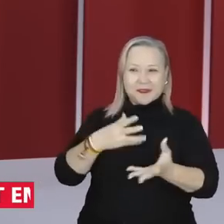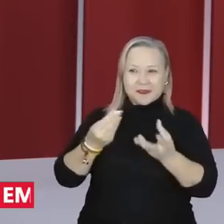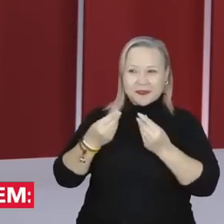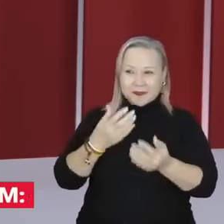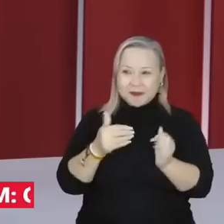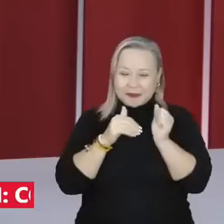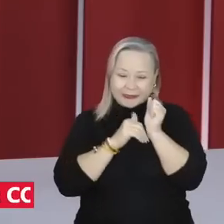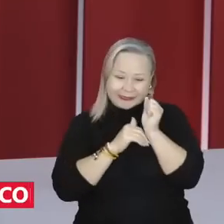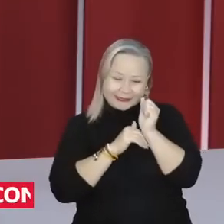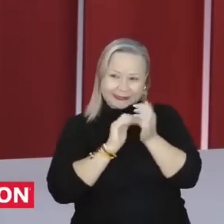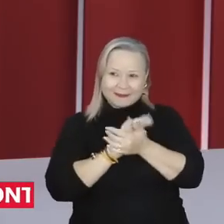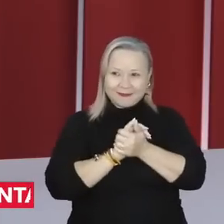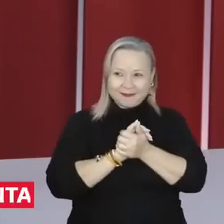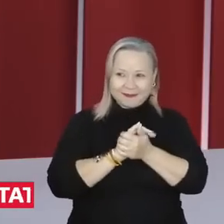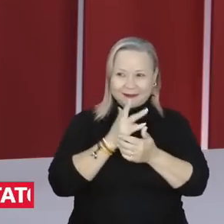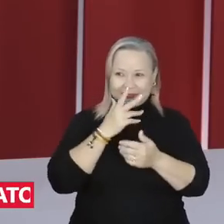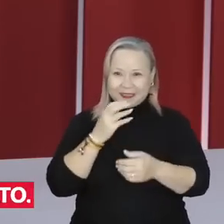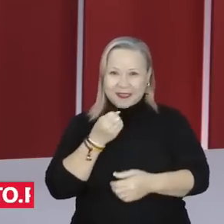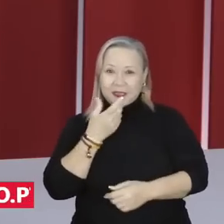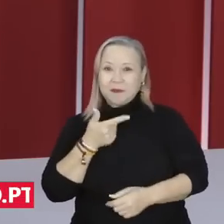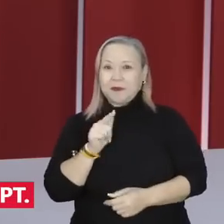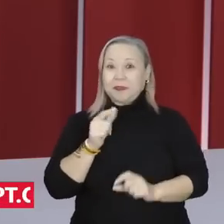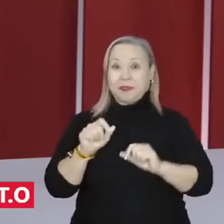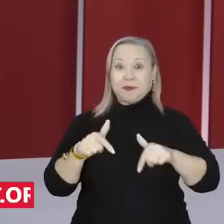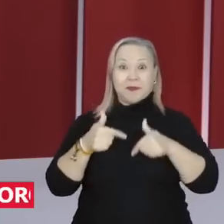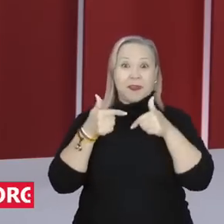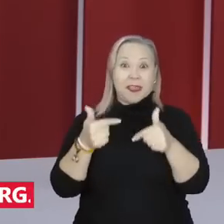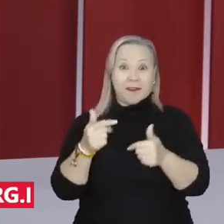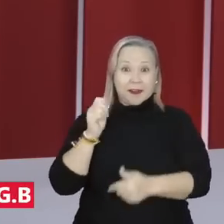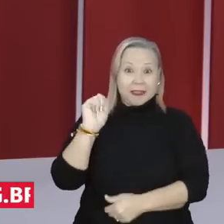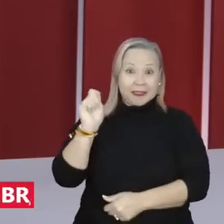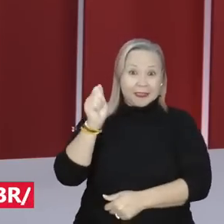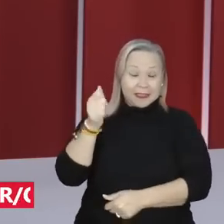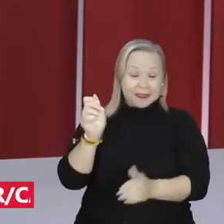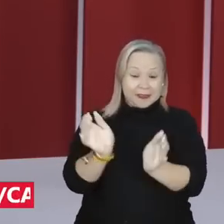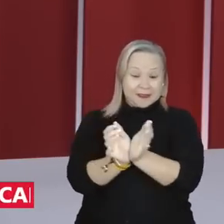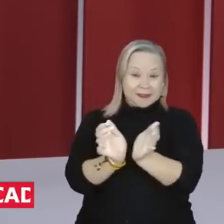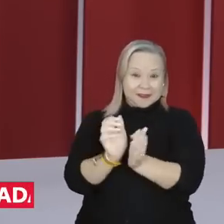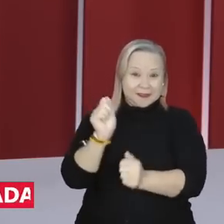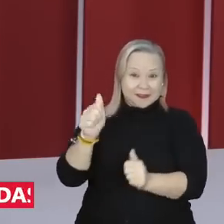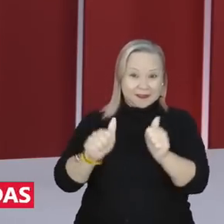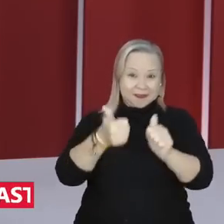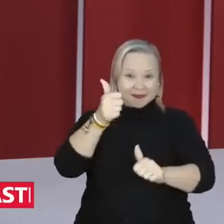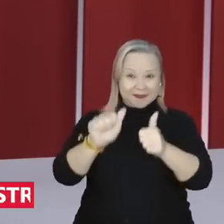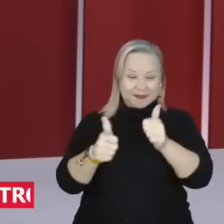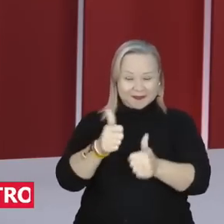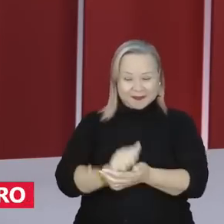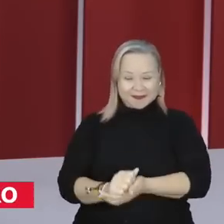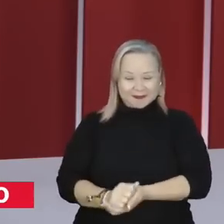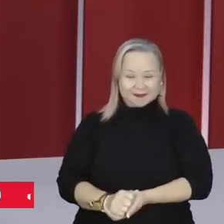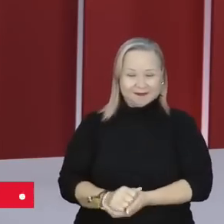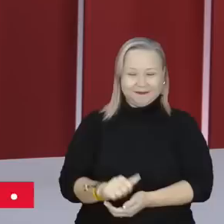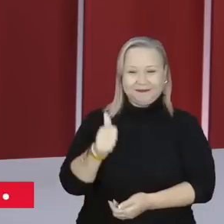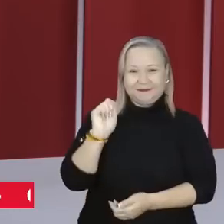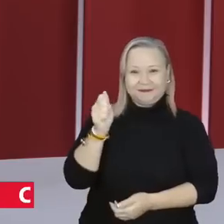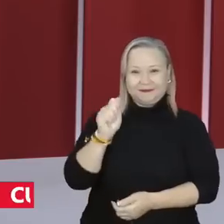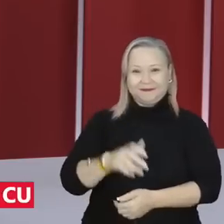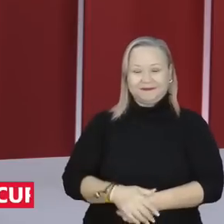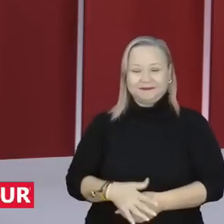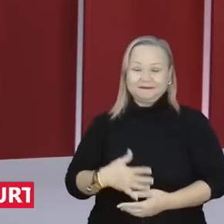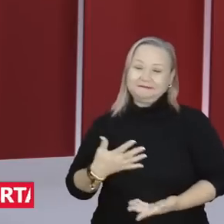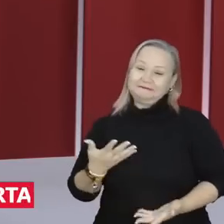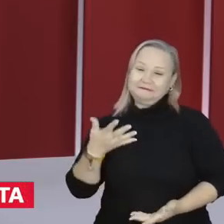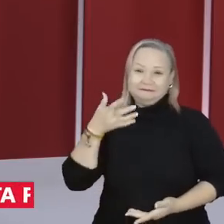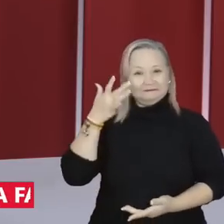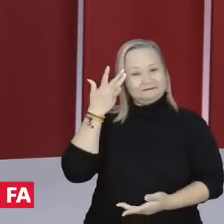secretamente achando bom a gente não ter enfrentado aquele time na terça-feira. Eu não sei se eu ia estar nessa disposição